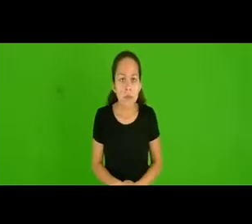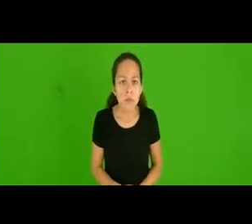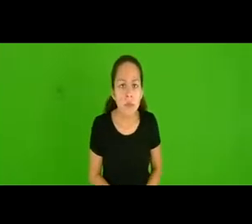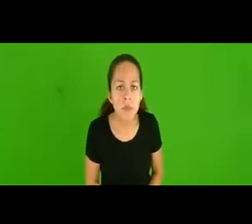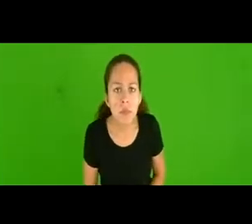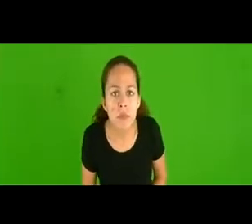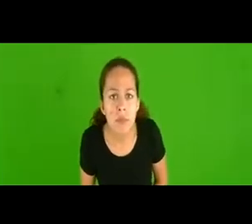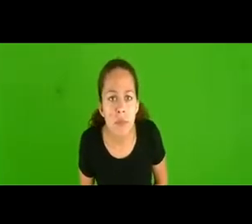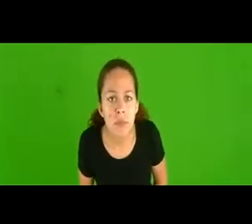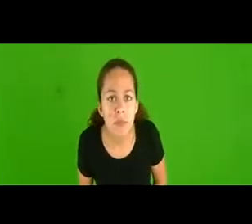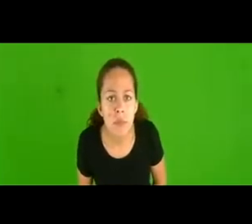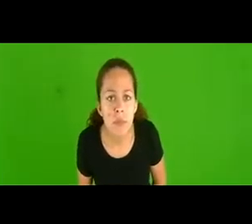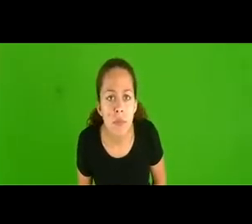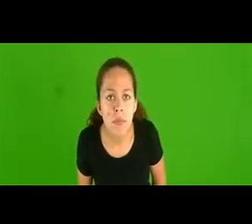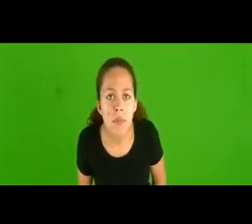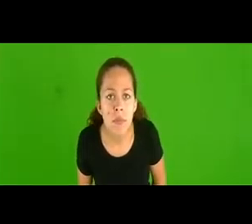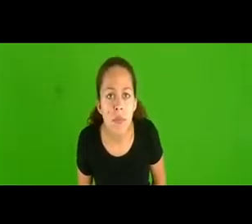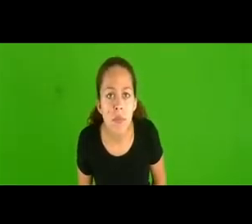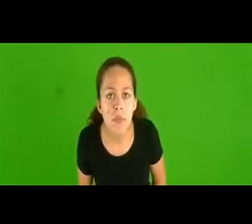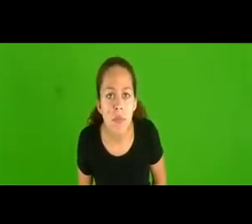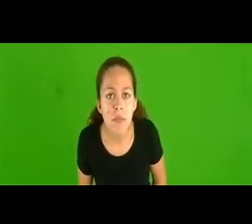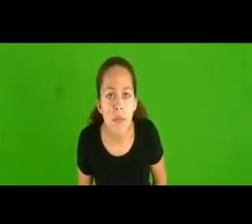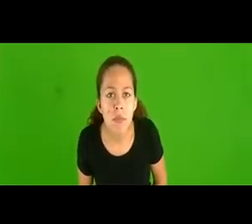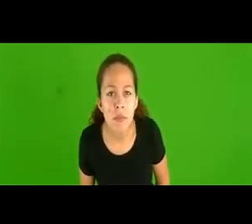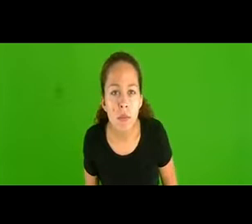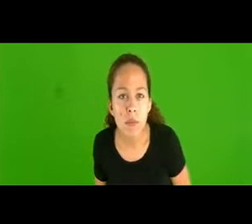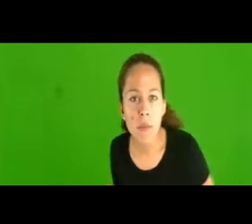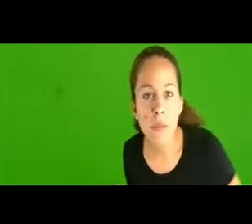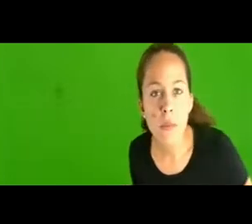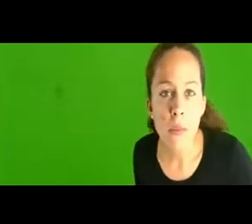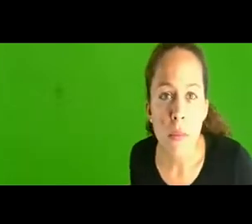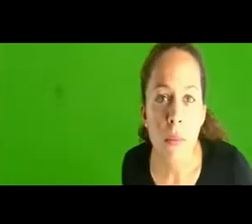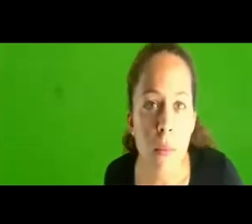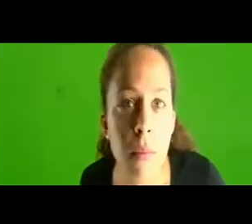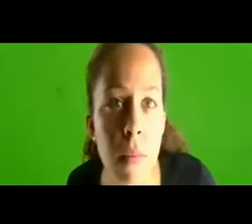Como é que eu faço para parar? Toma um negócio vermelho, parece.